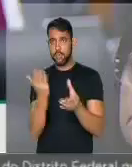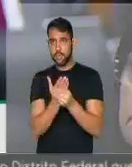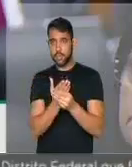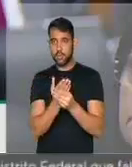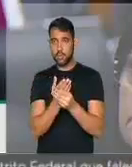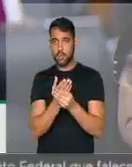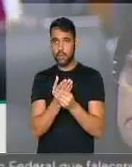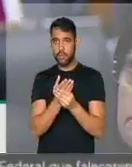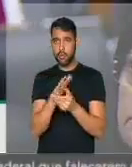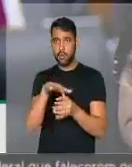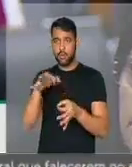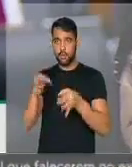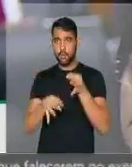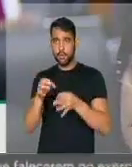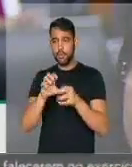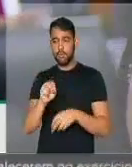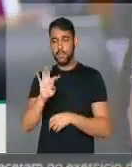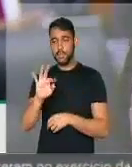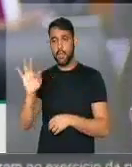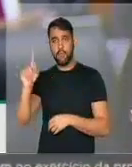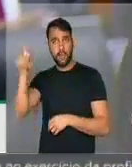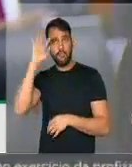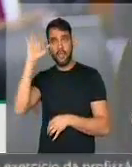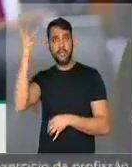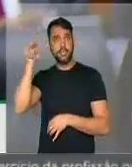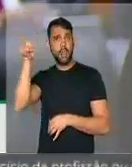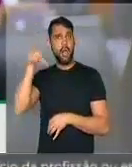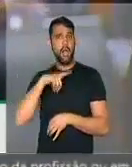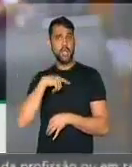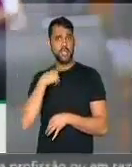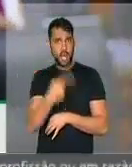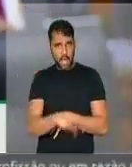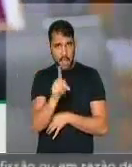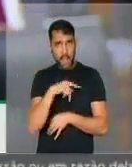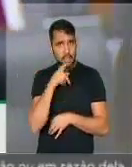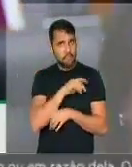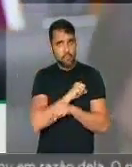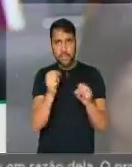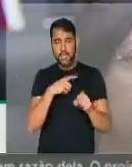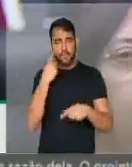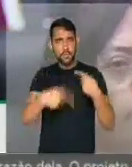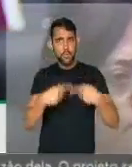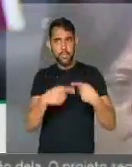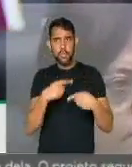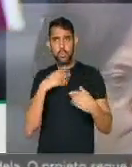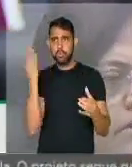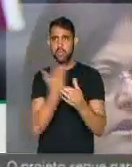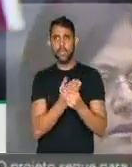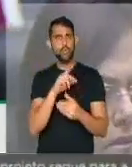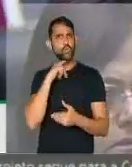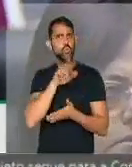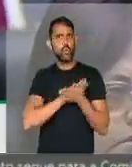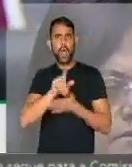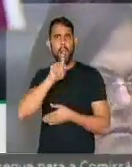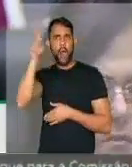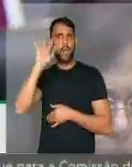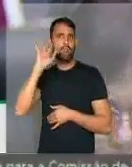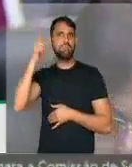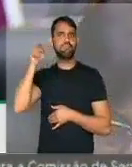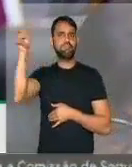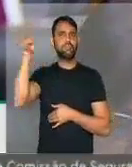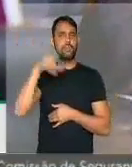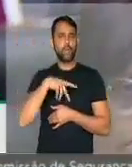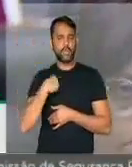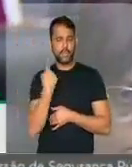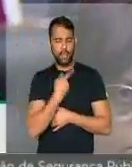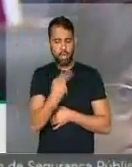é uma peça jurídica, é o Supremo Tribunal Federal. Nós não temos condições de apreciar uma denúncia. Nós, representantes